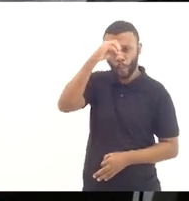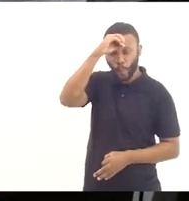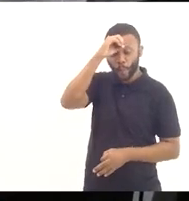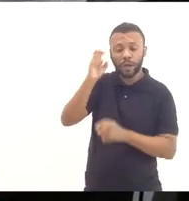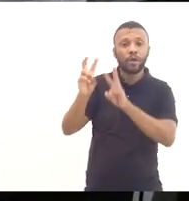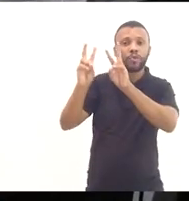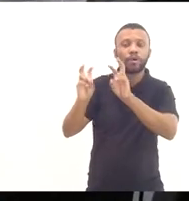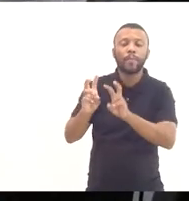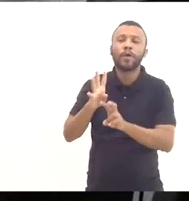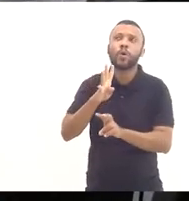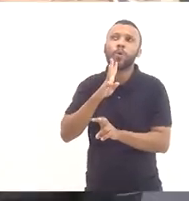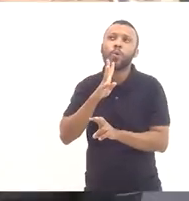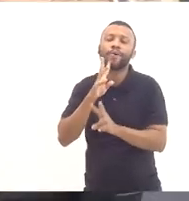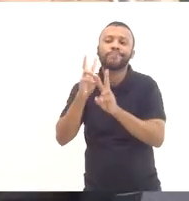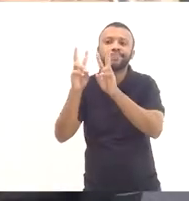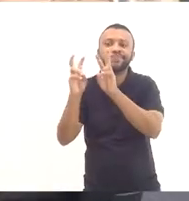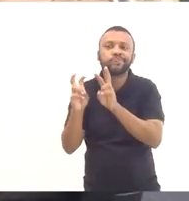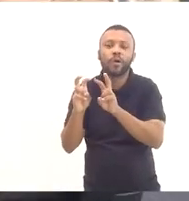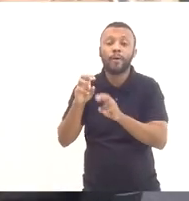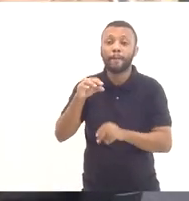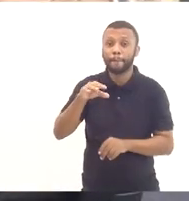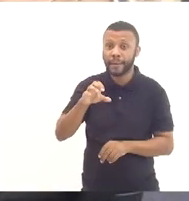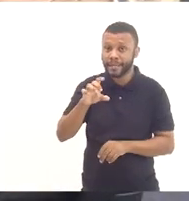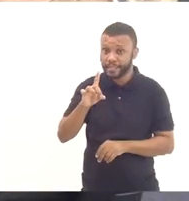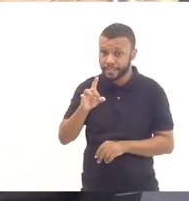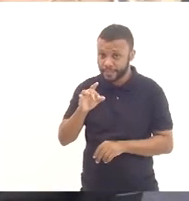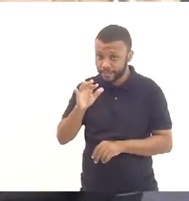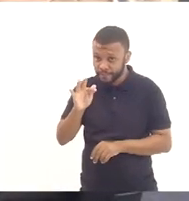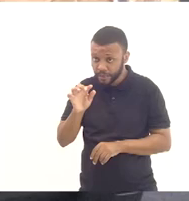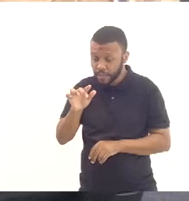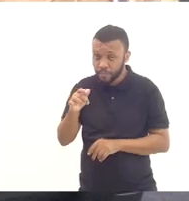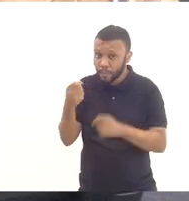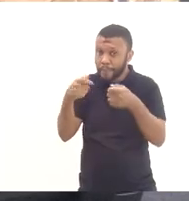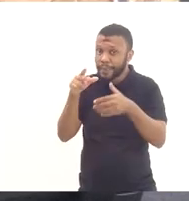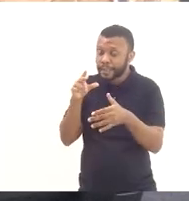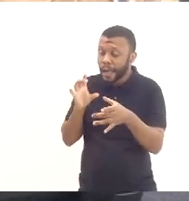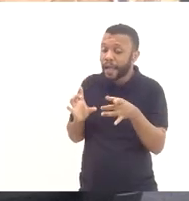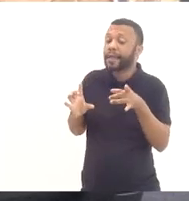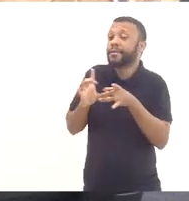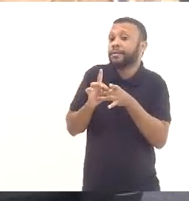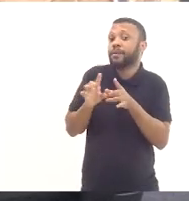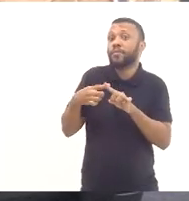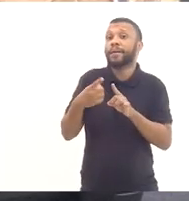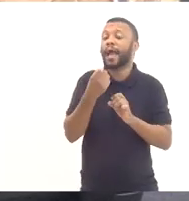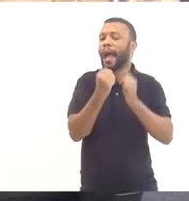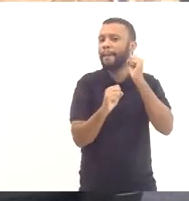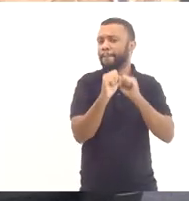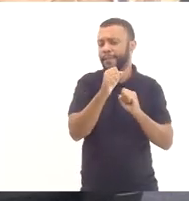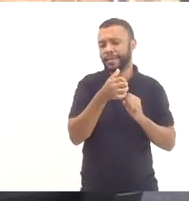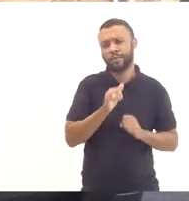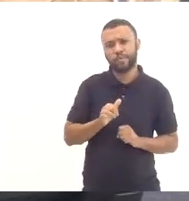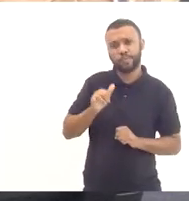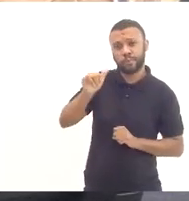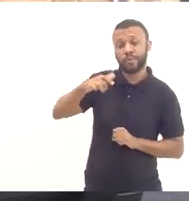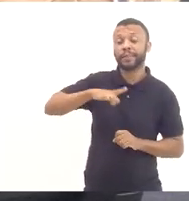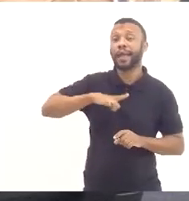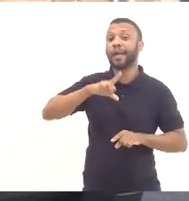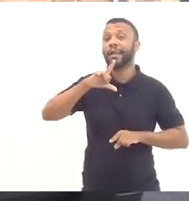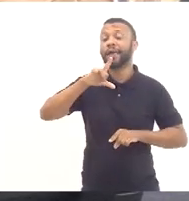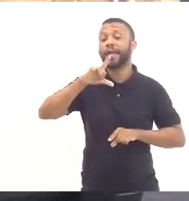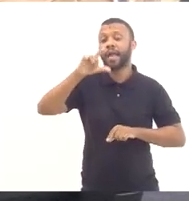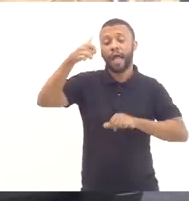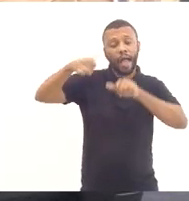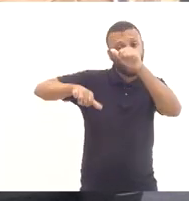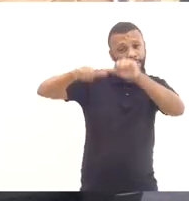sabia tá sobre o conhecimento eu não sabia que eu medi que não precisava tá vinculado porque a companhia aérea ela faz esse procedimento varia até o